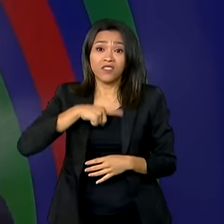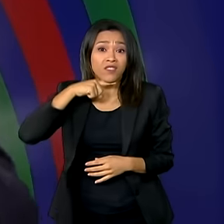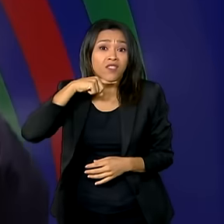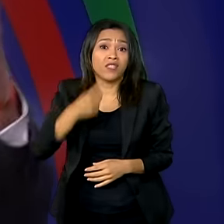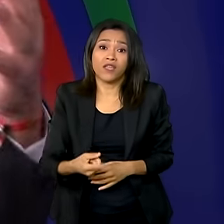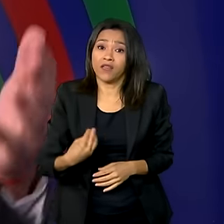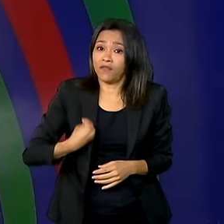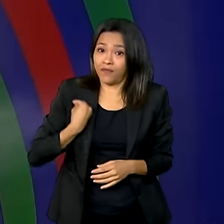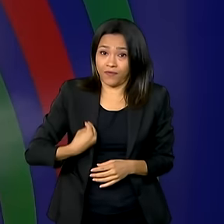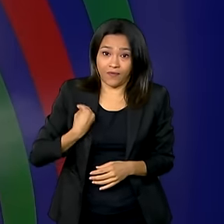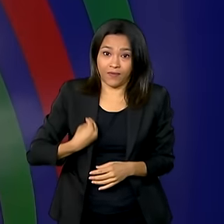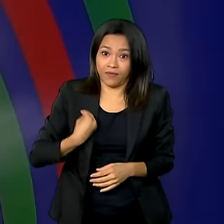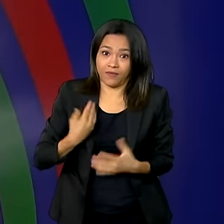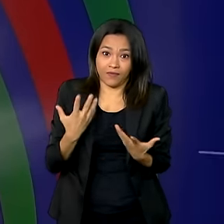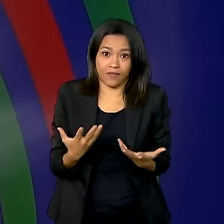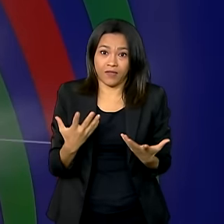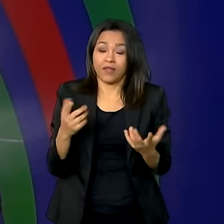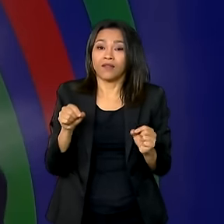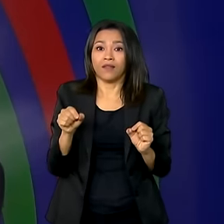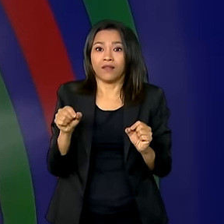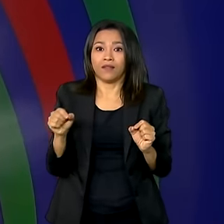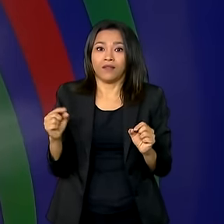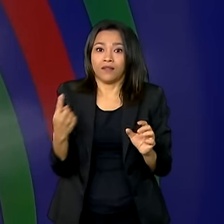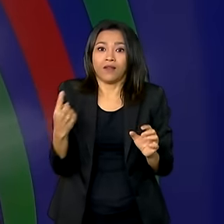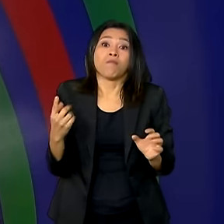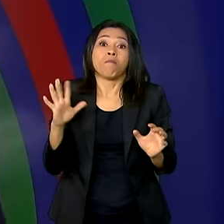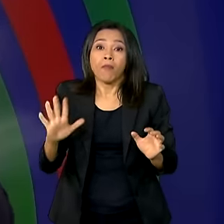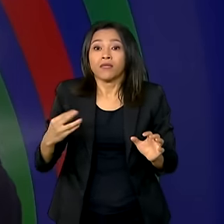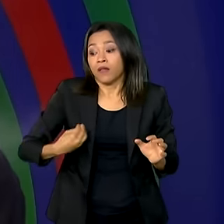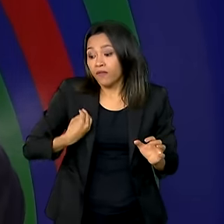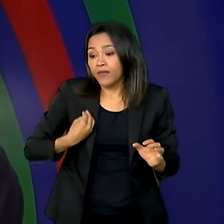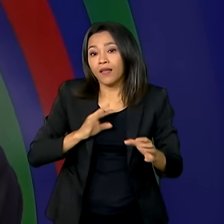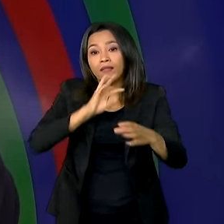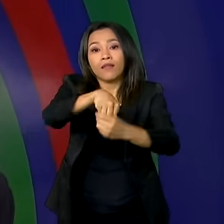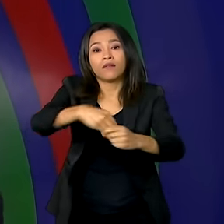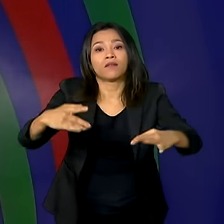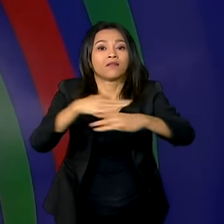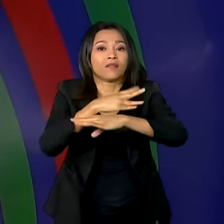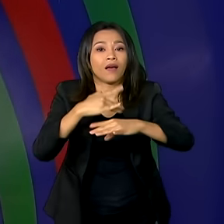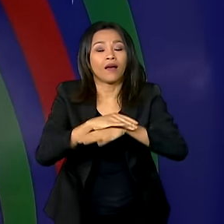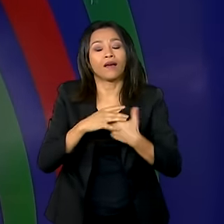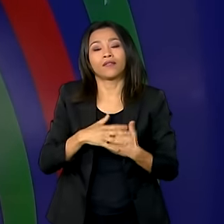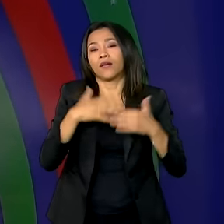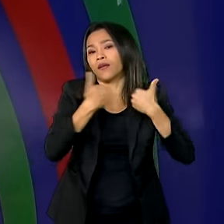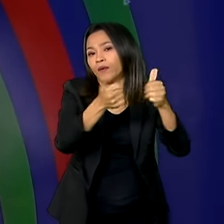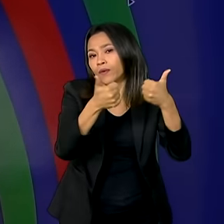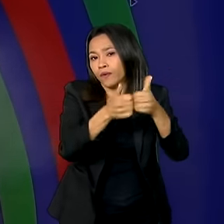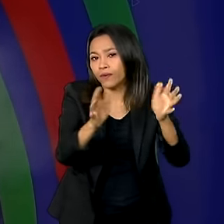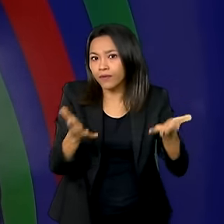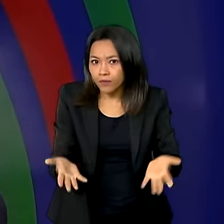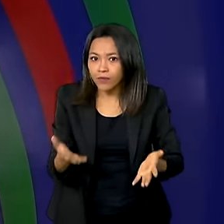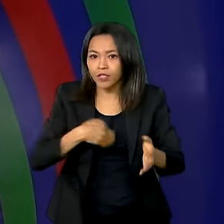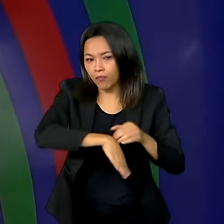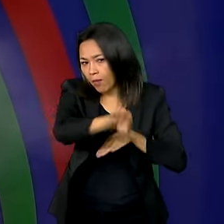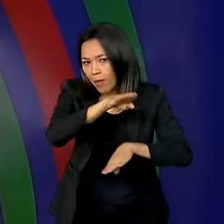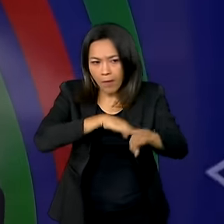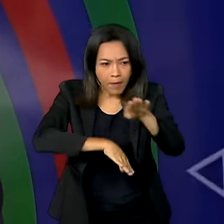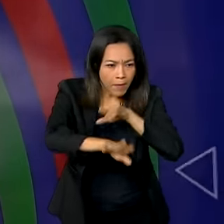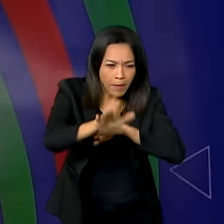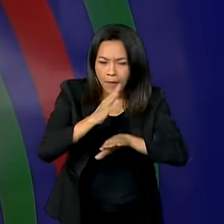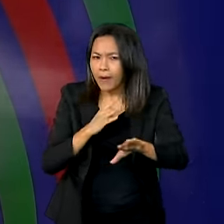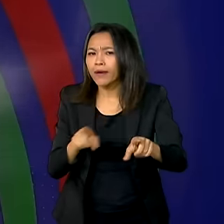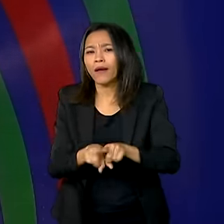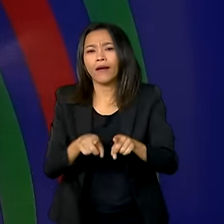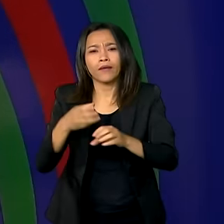chamada nação, que faz parte da nossa identidade nacional, mas a vida é nas cidades, é o transporte coletivo ali nas cidades, como a gente se mobiliza,